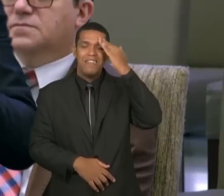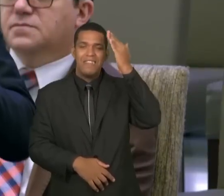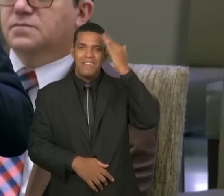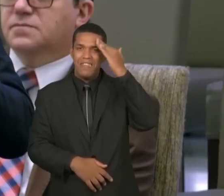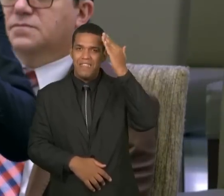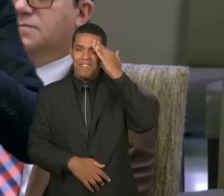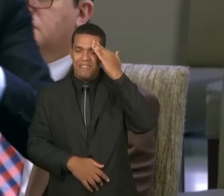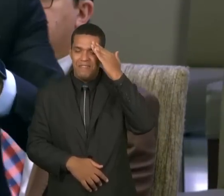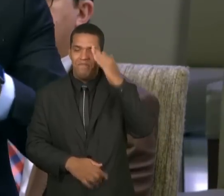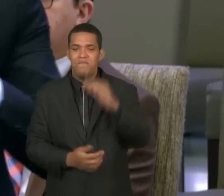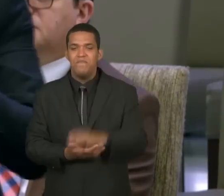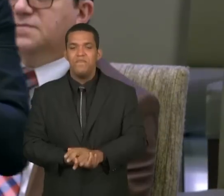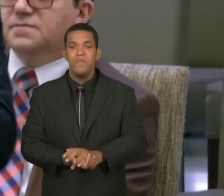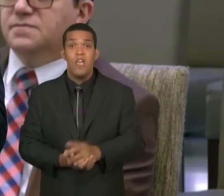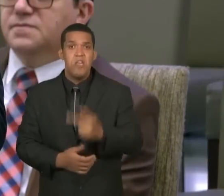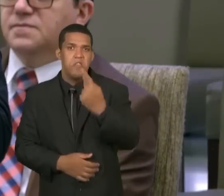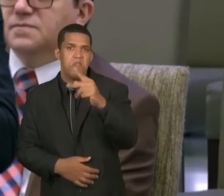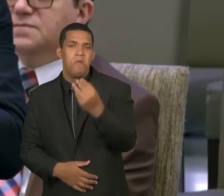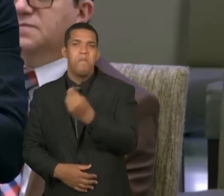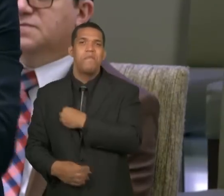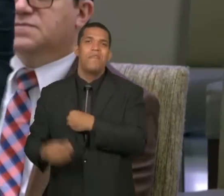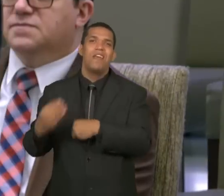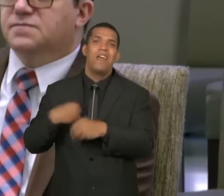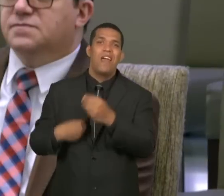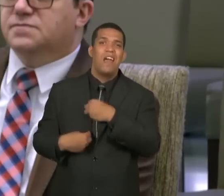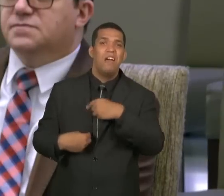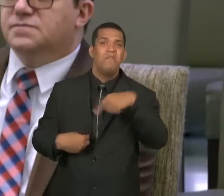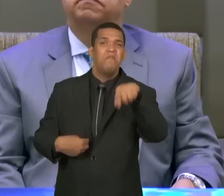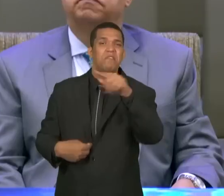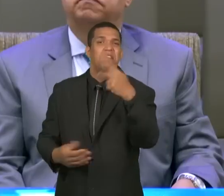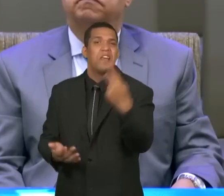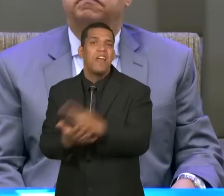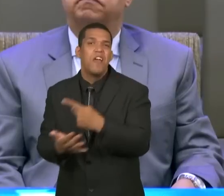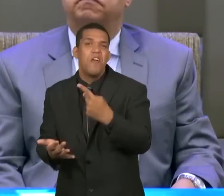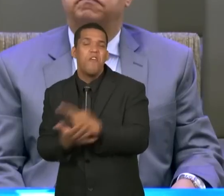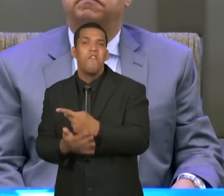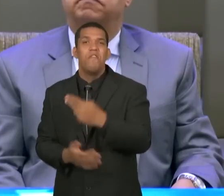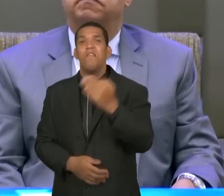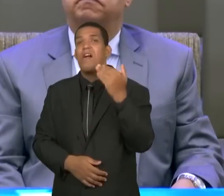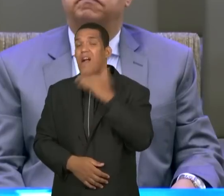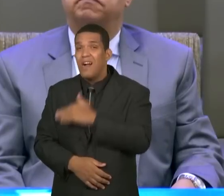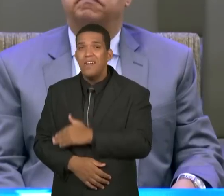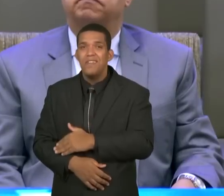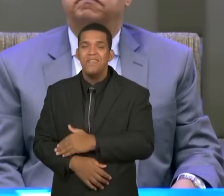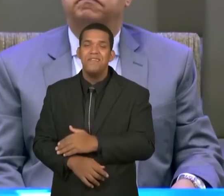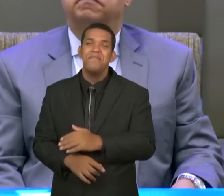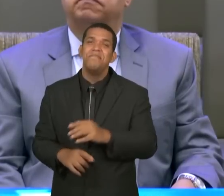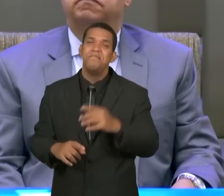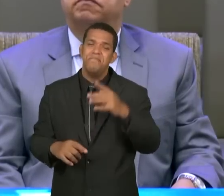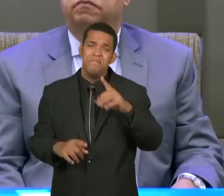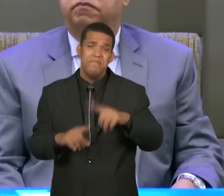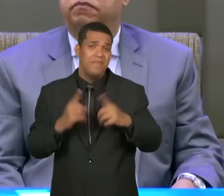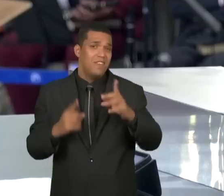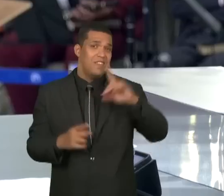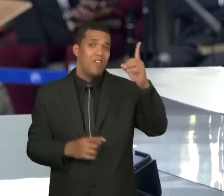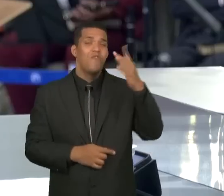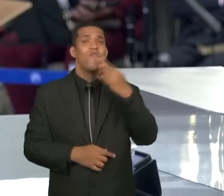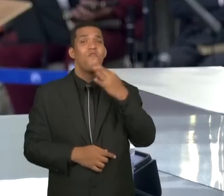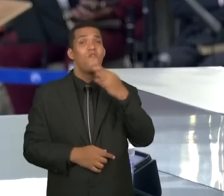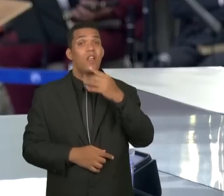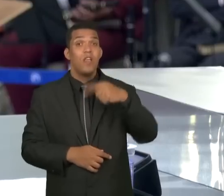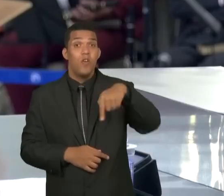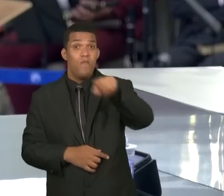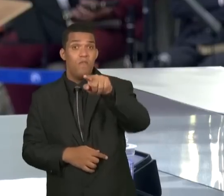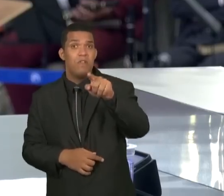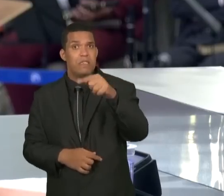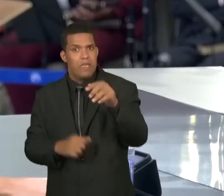introdução o seu pecado o seu erro a sua falha ele conhece os seus segredos os